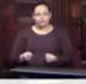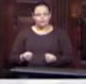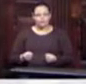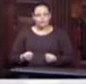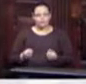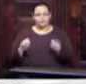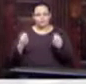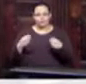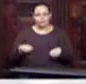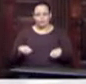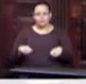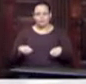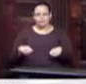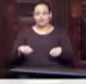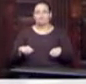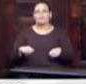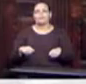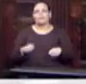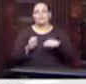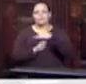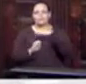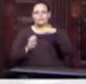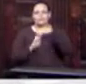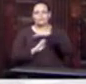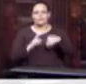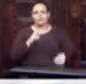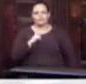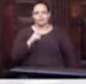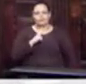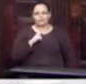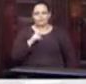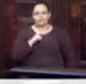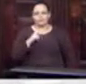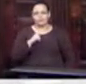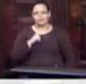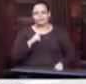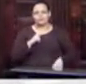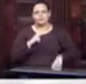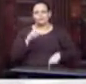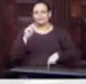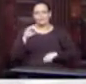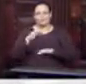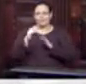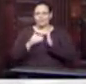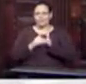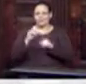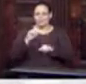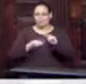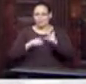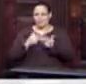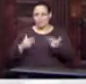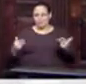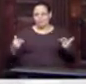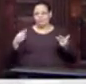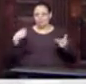a possibilidade de privatização de todos os equipamentos públicos da área